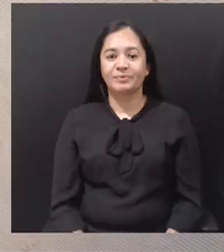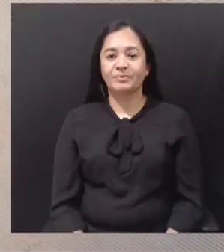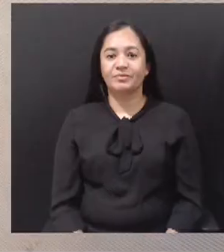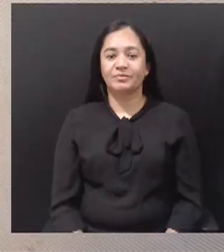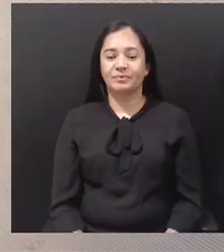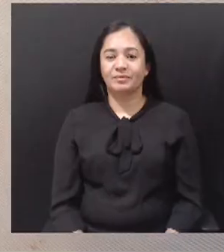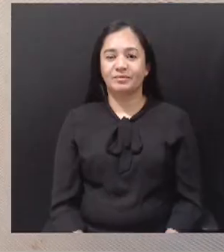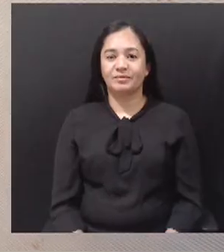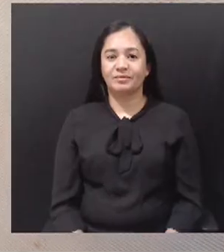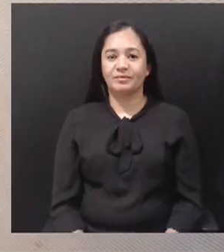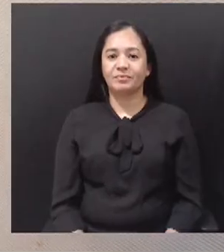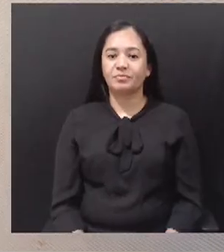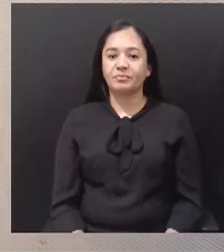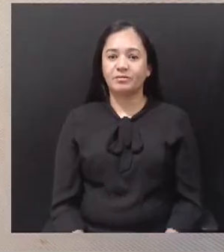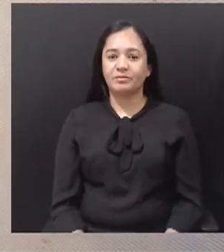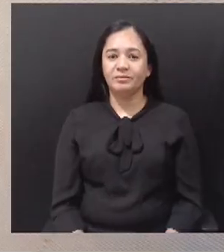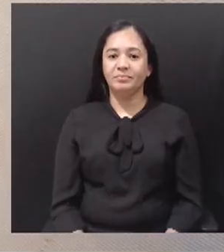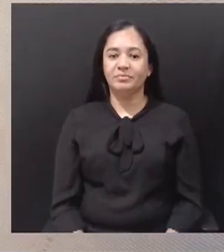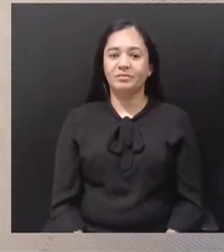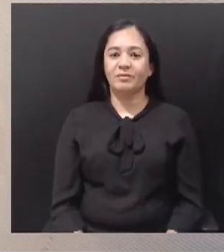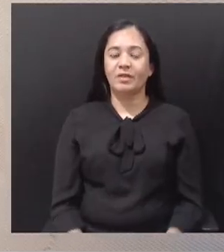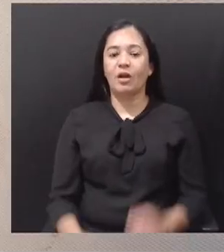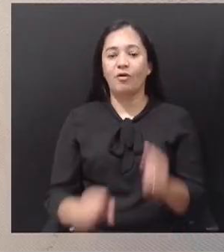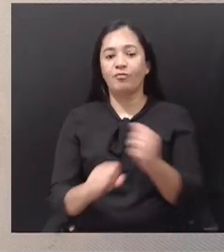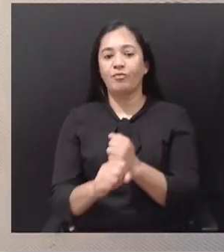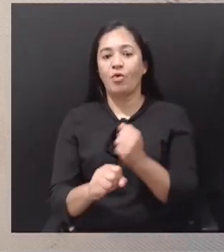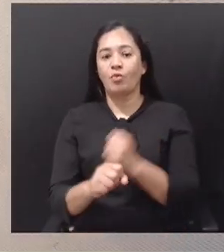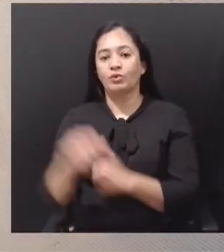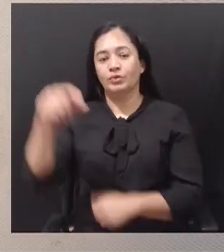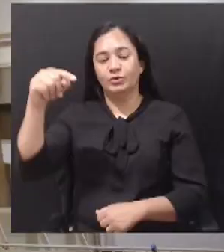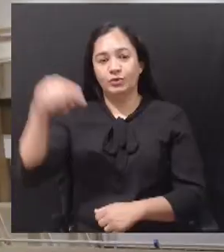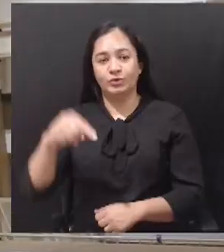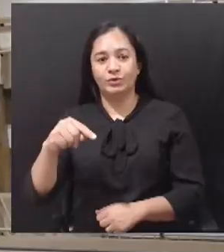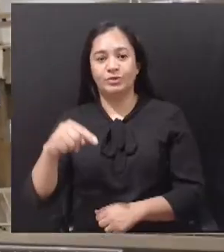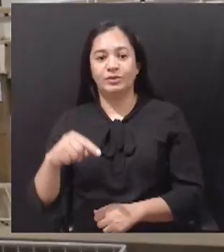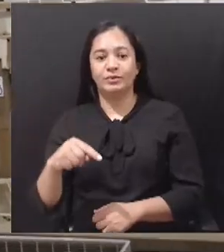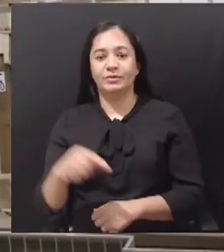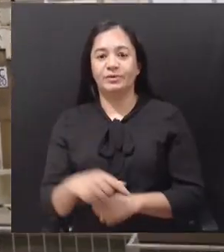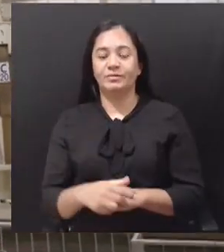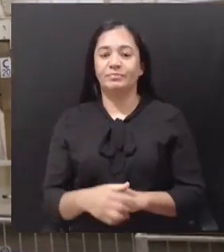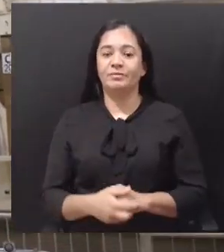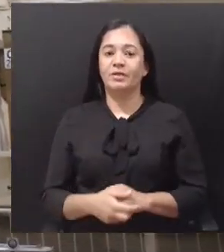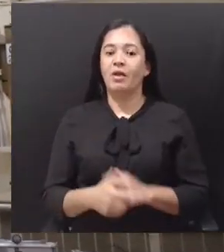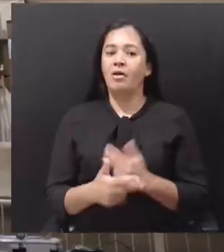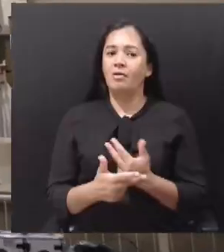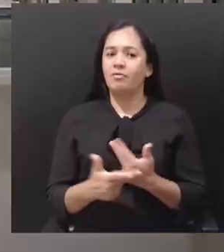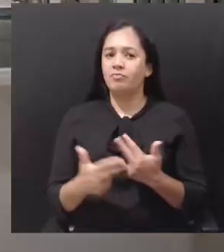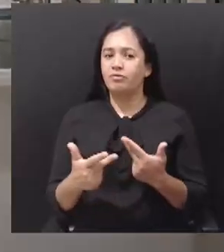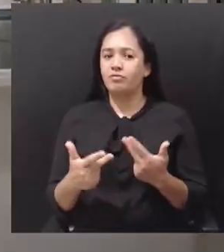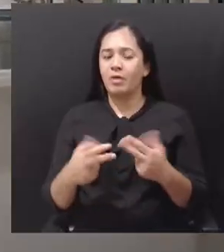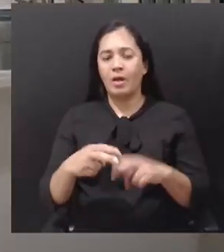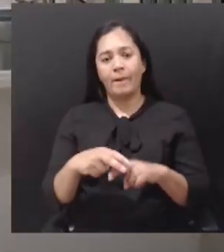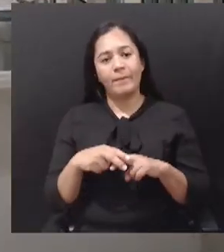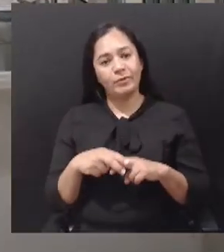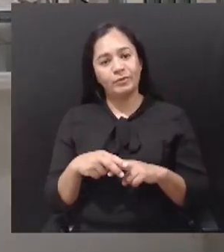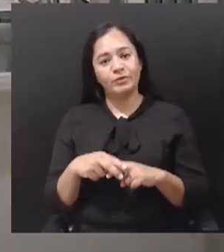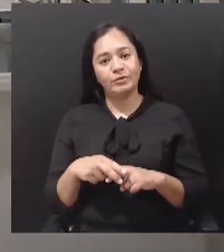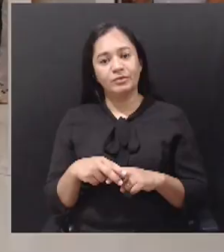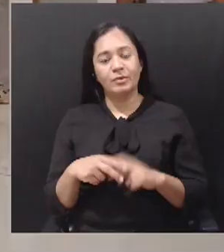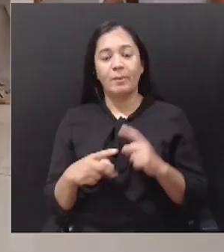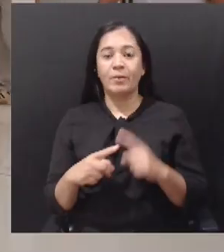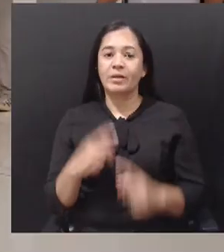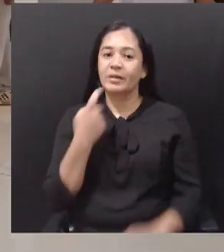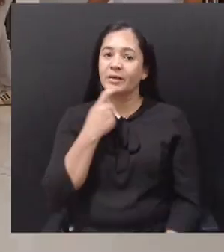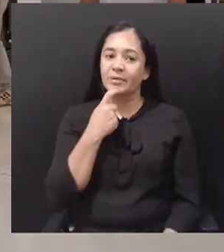Então o laboratório foi construído aqui, né? Então assim, foram vários motivos, eu acho, porque Campinas foi